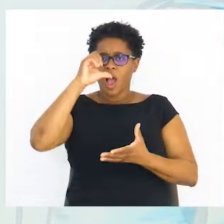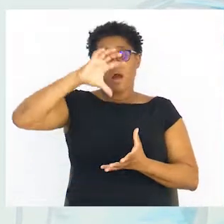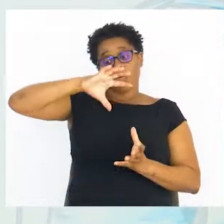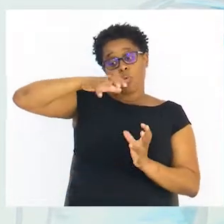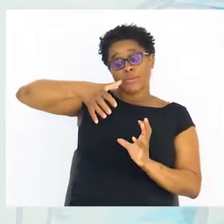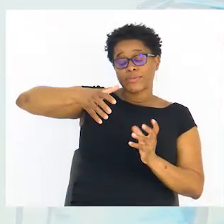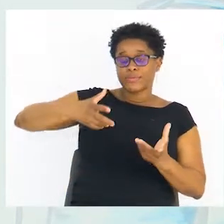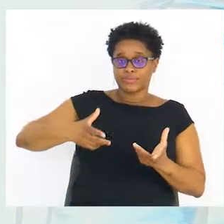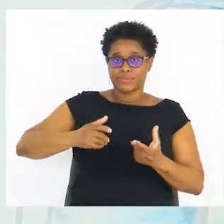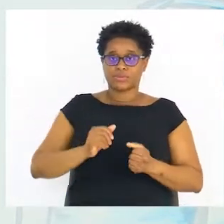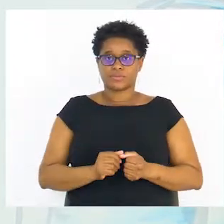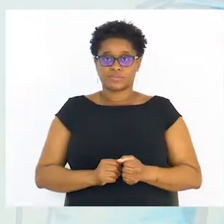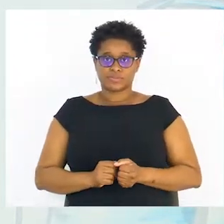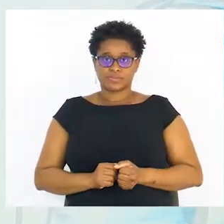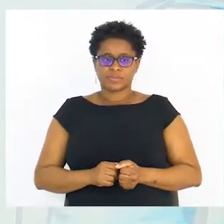continentes?